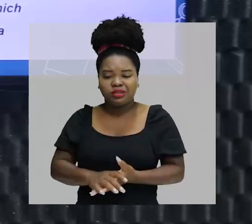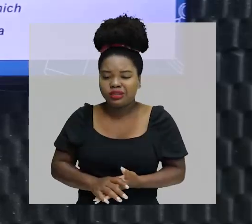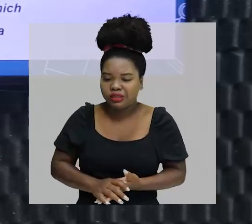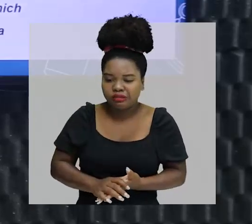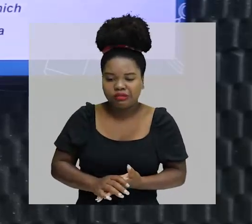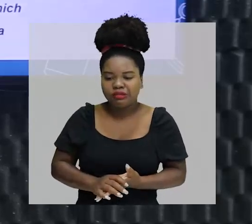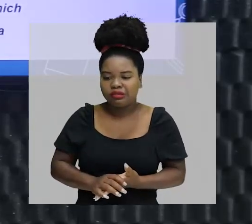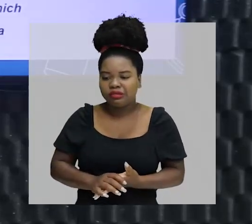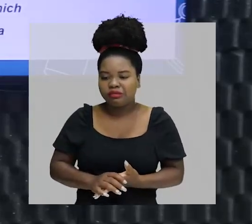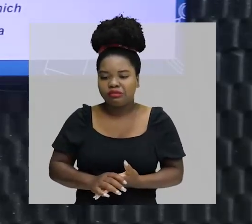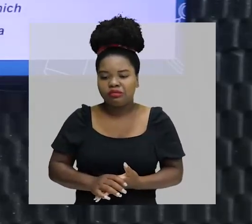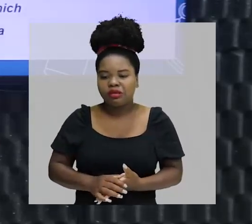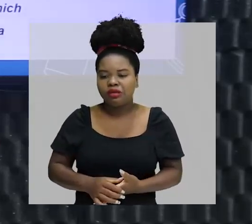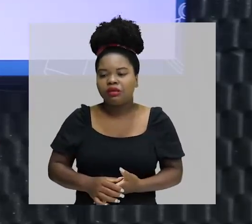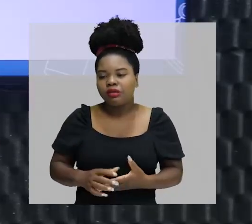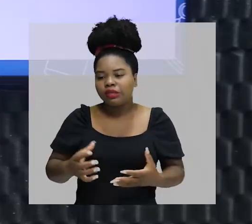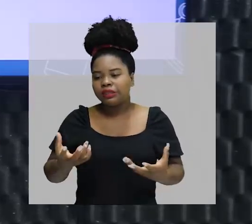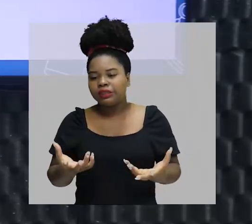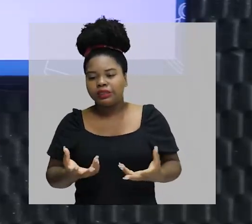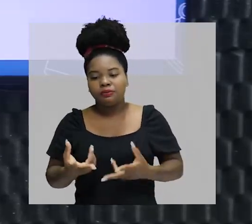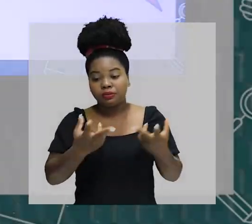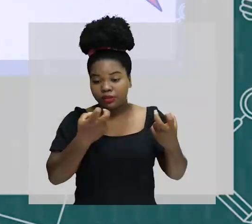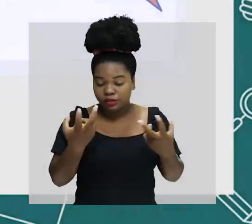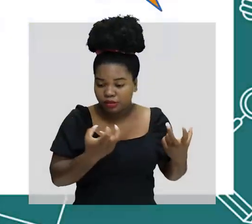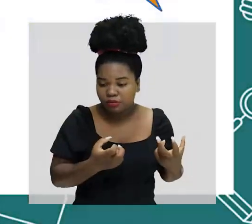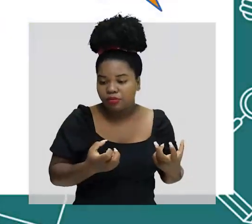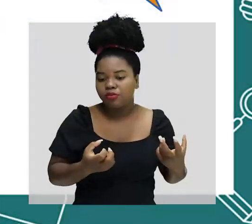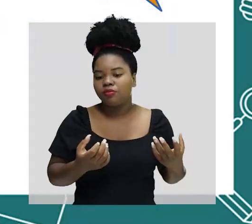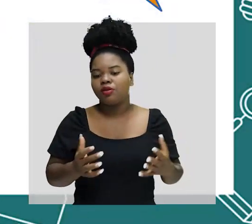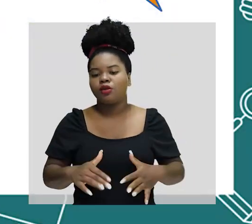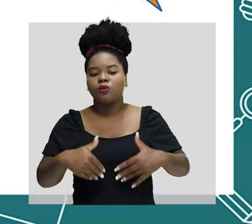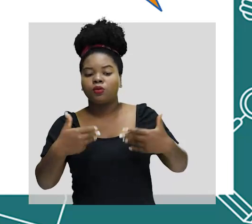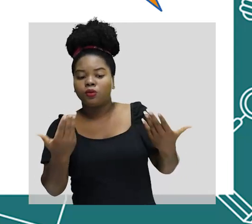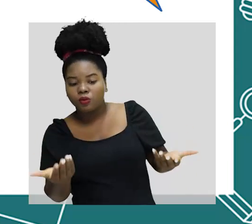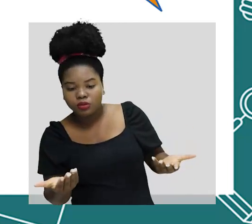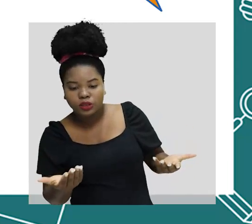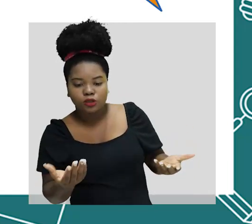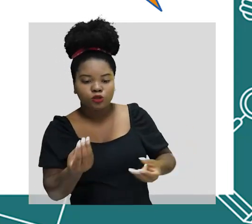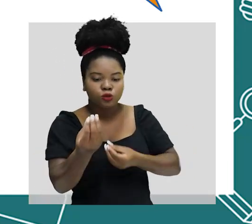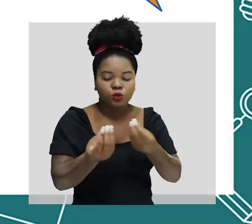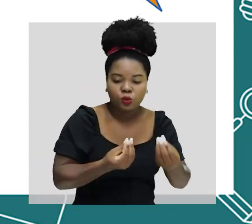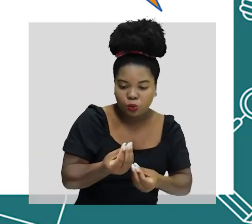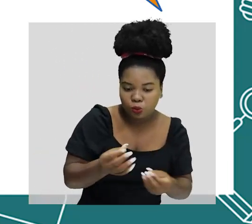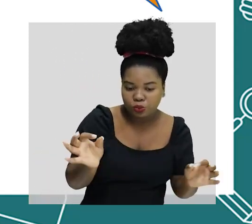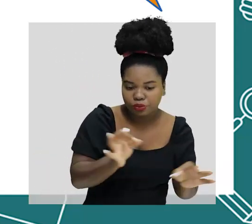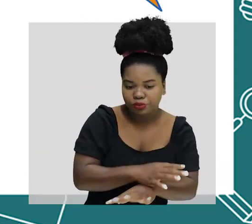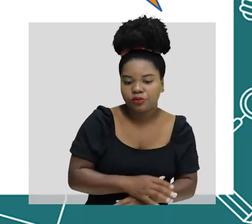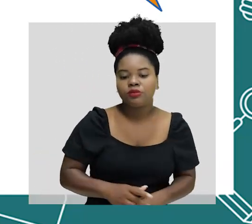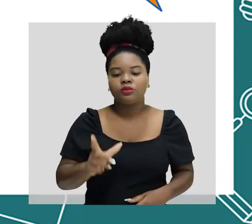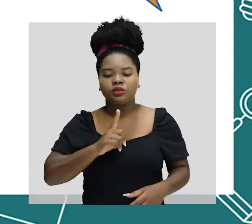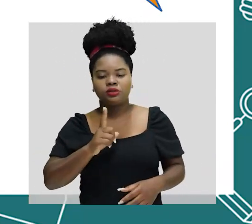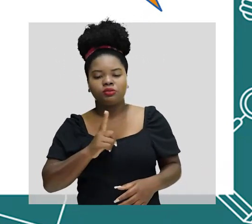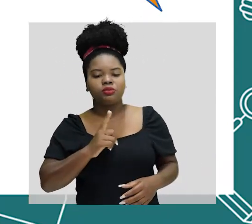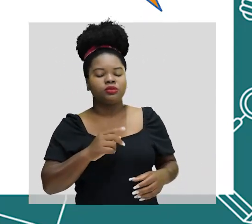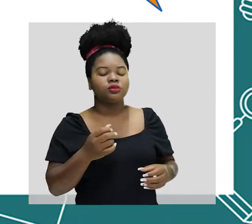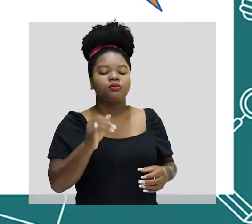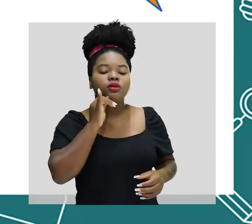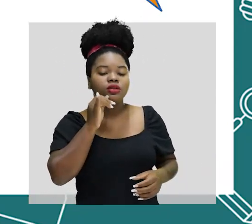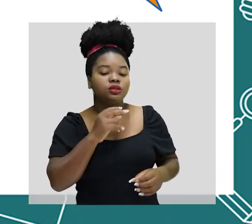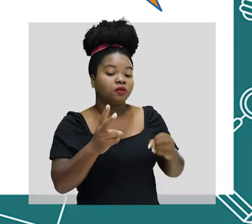quando ela vai acabar. Então, por exemplo, quando nós pensamos em verbos que representam